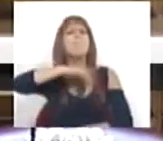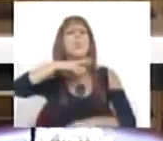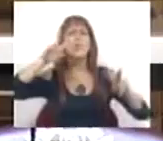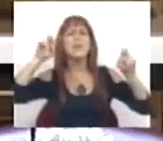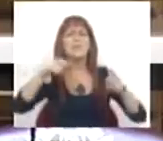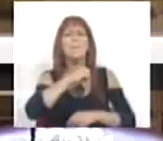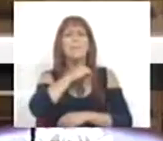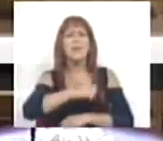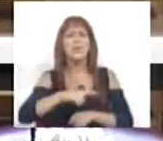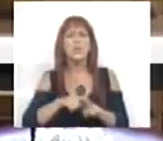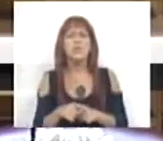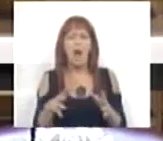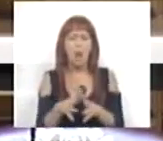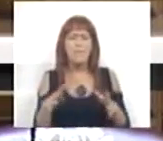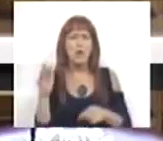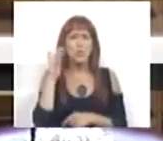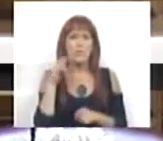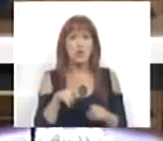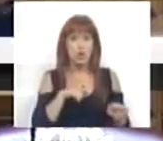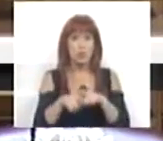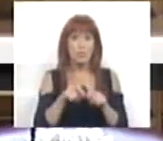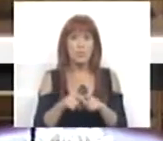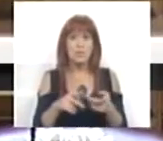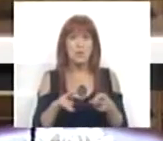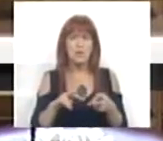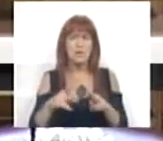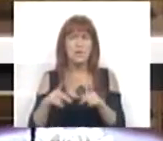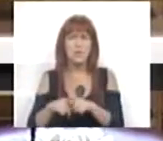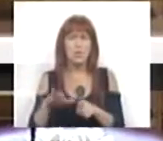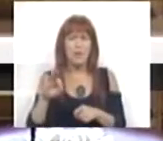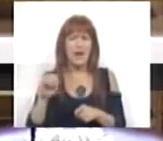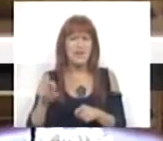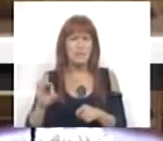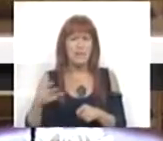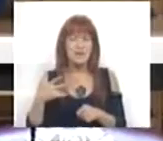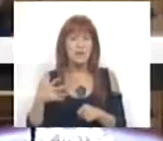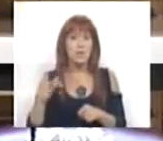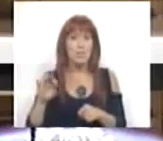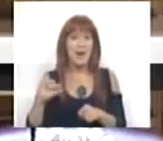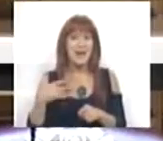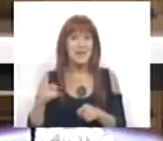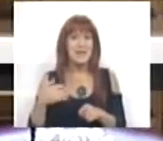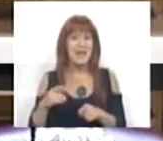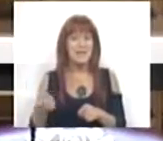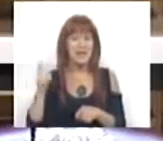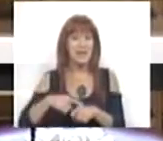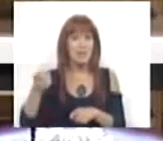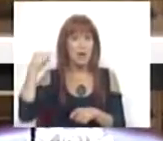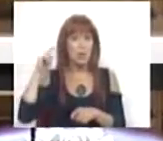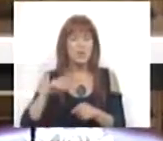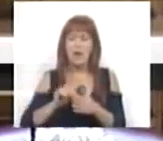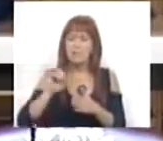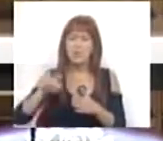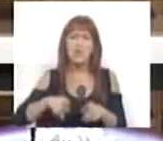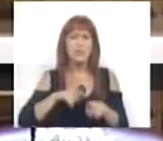que permitiu aumentar o número de deputados regeneradores, o PS e o PSD e o CDS da altura, e